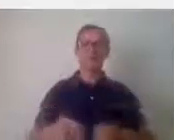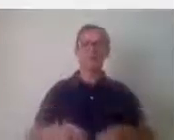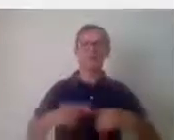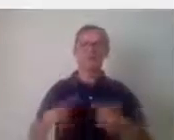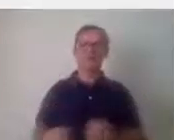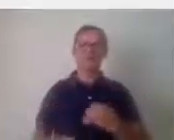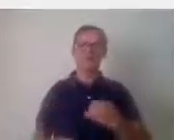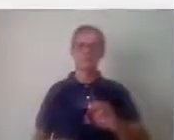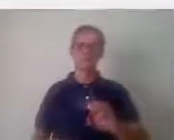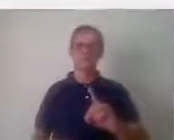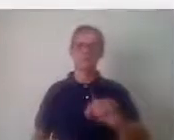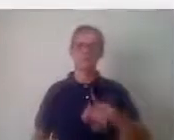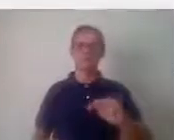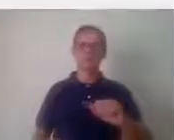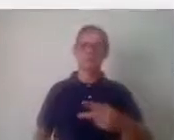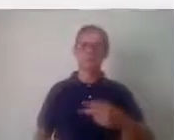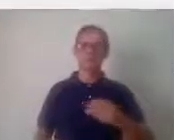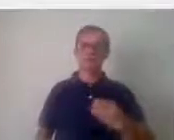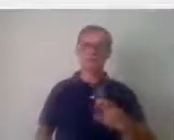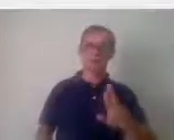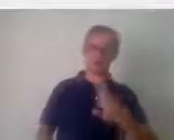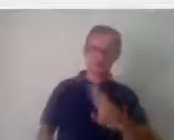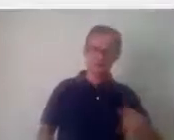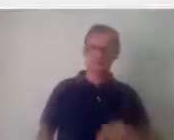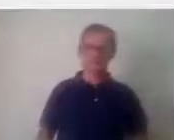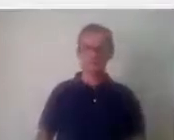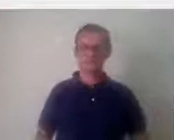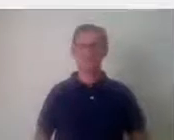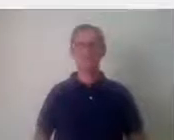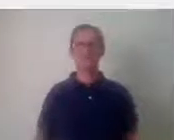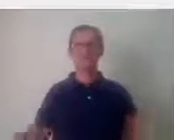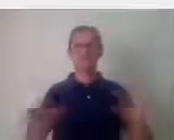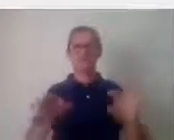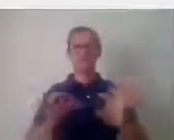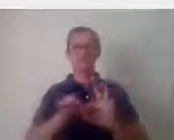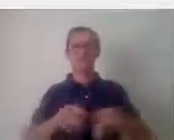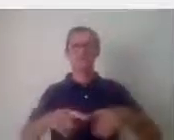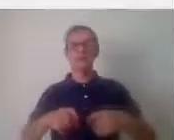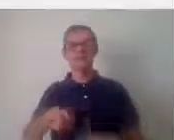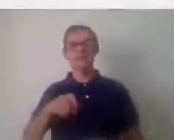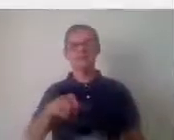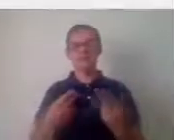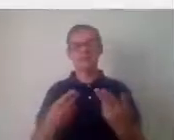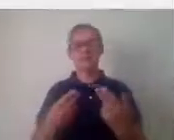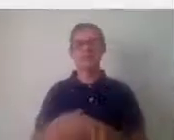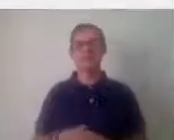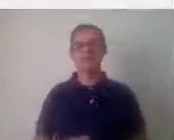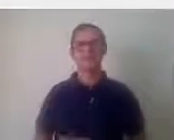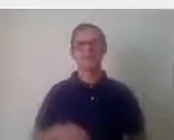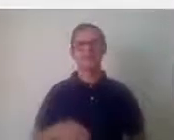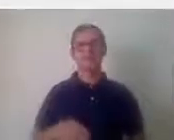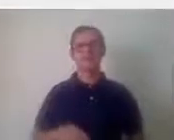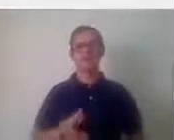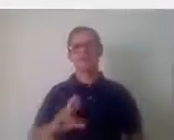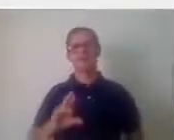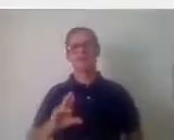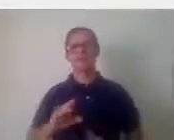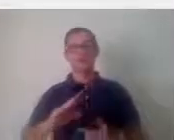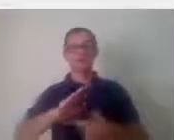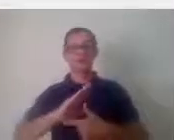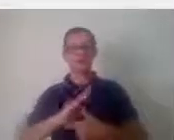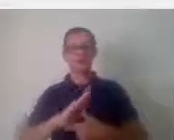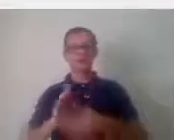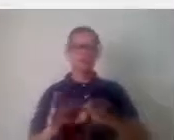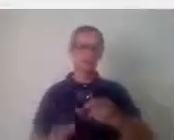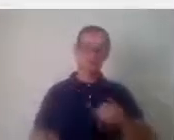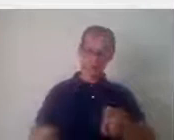em coordenadas polares usando as relações. Nós sabemos que x é igual a r cosseno θ